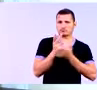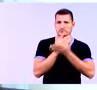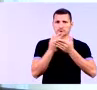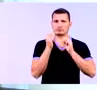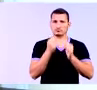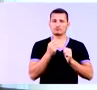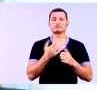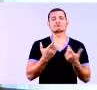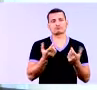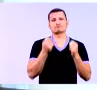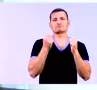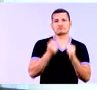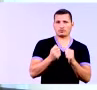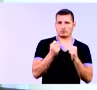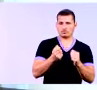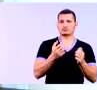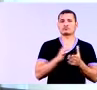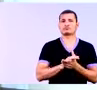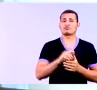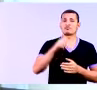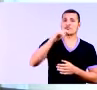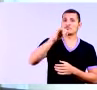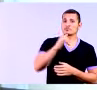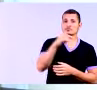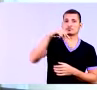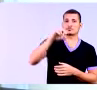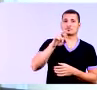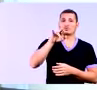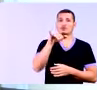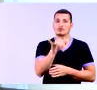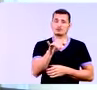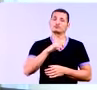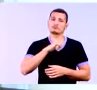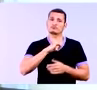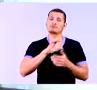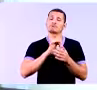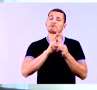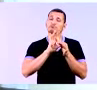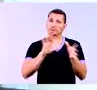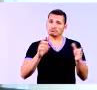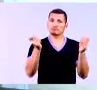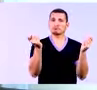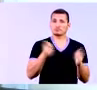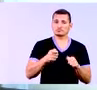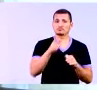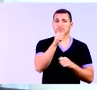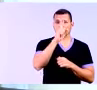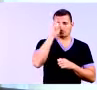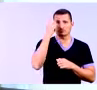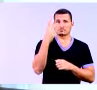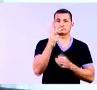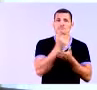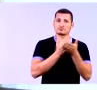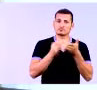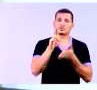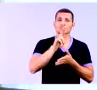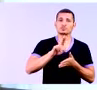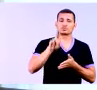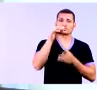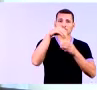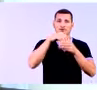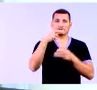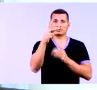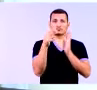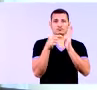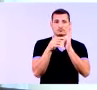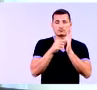pode, sim, sem dúvida. O jQuery, inclusive, permite que você crie o seu design e utilize dentro das suas ferramentas.